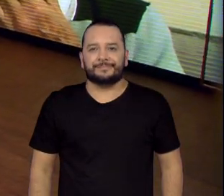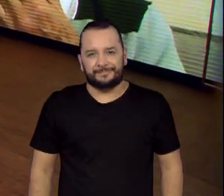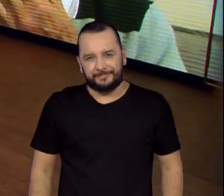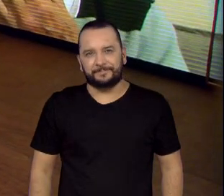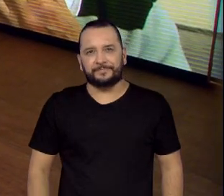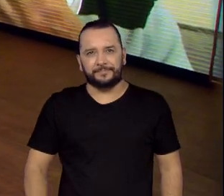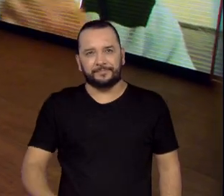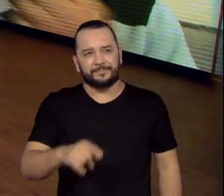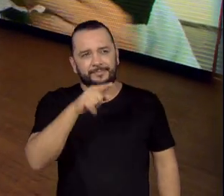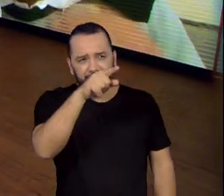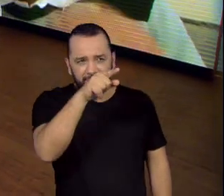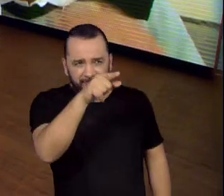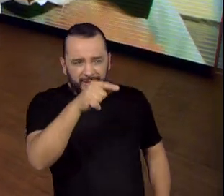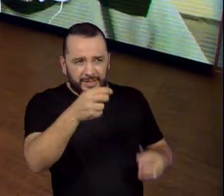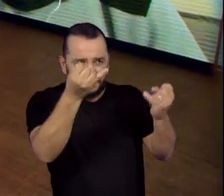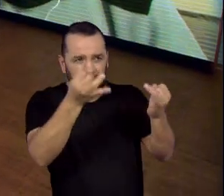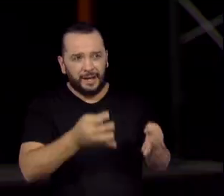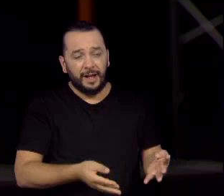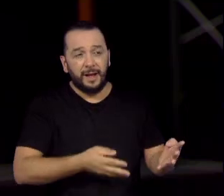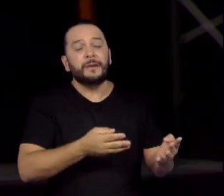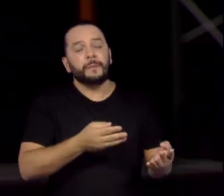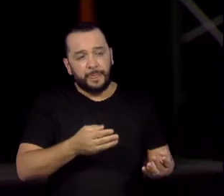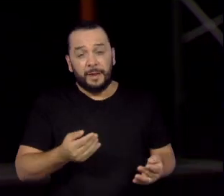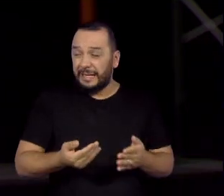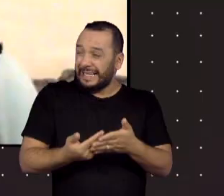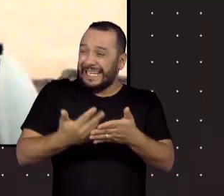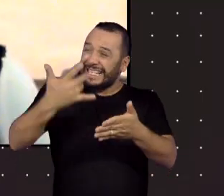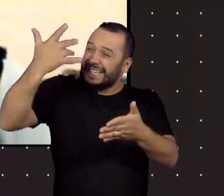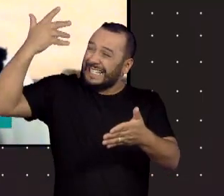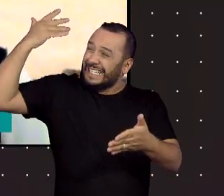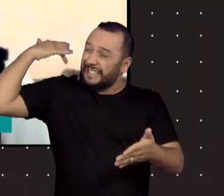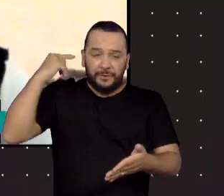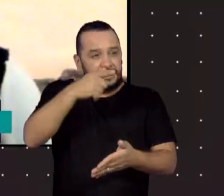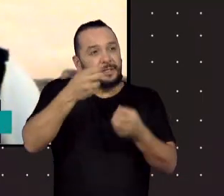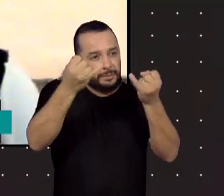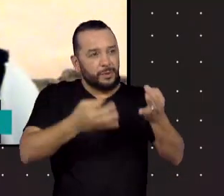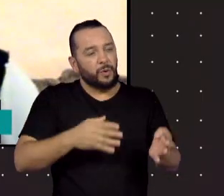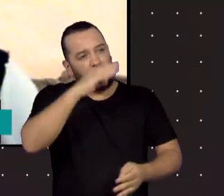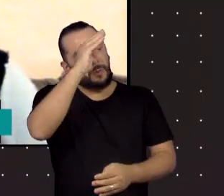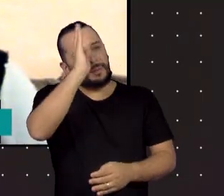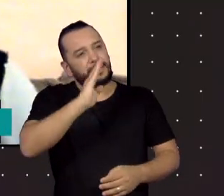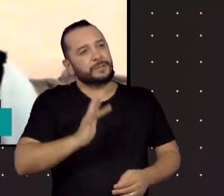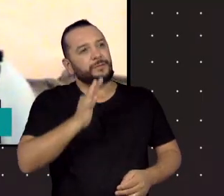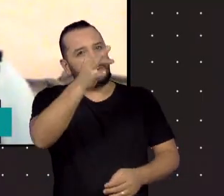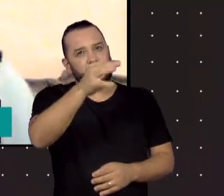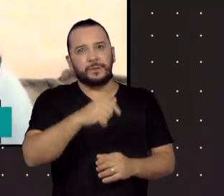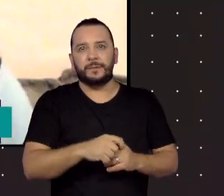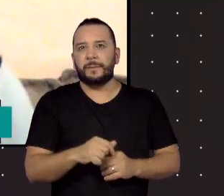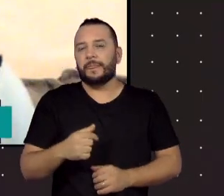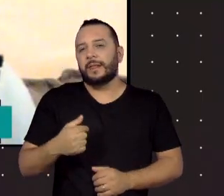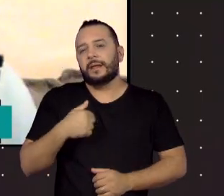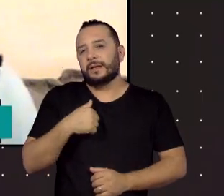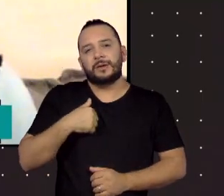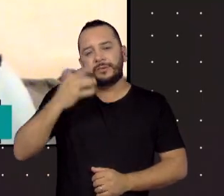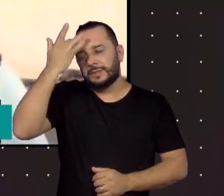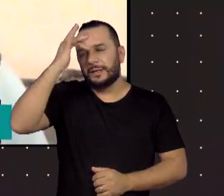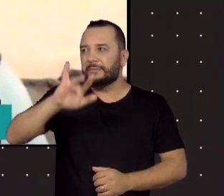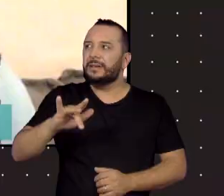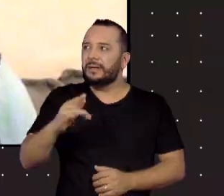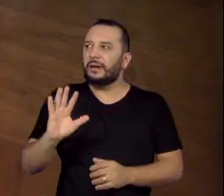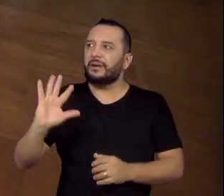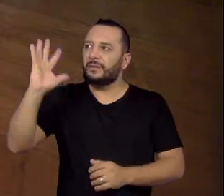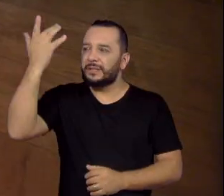Você já falava do Brasil de hoje, né, Loyola? Eu não sabia que eu estava falando do Brasil de hoje.